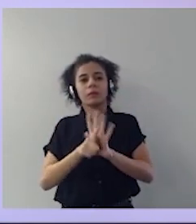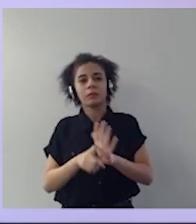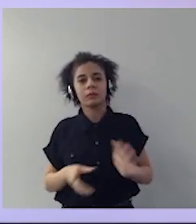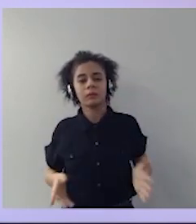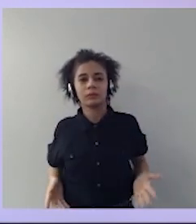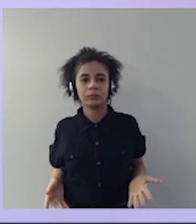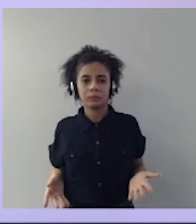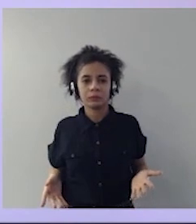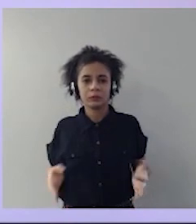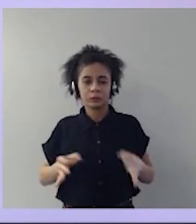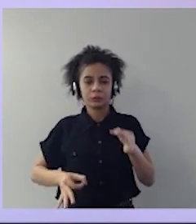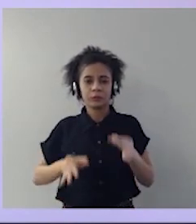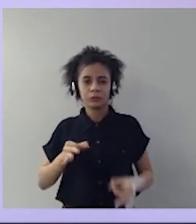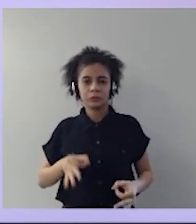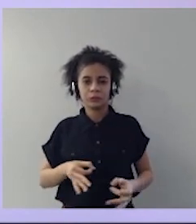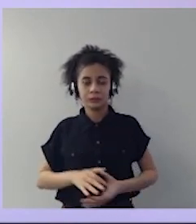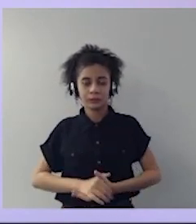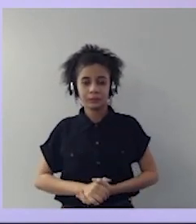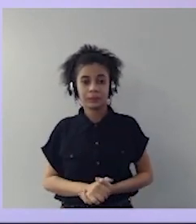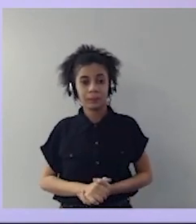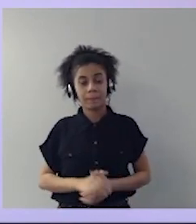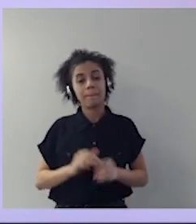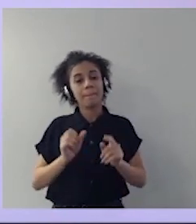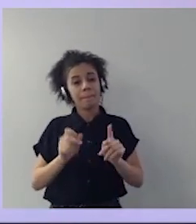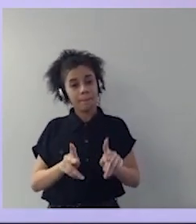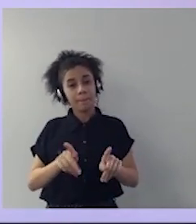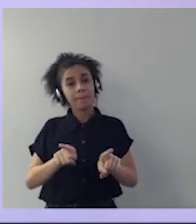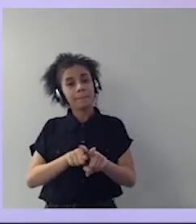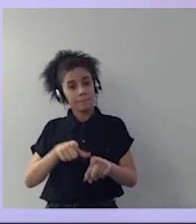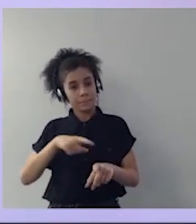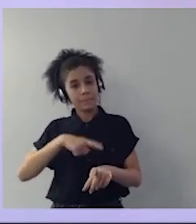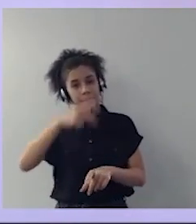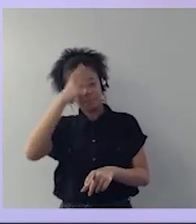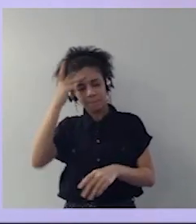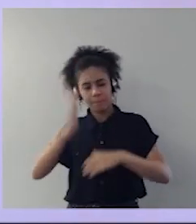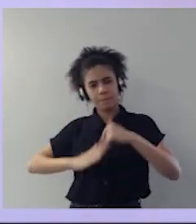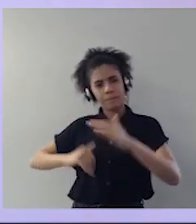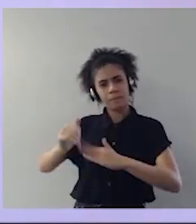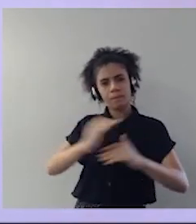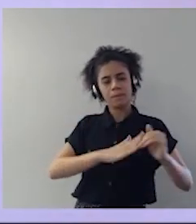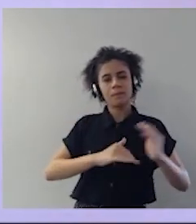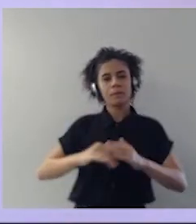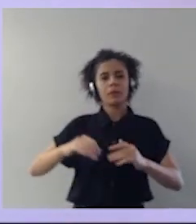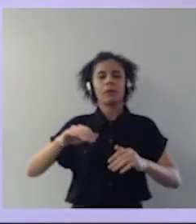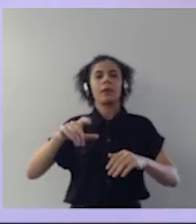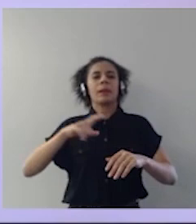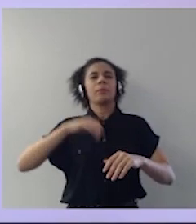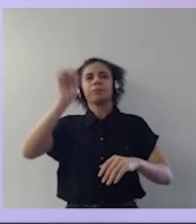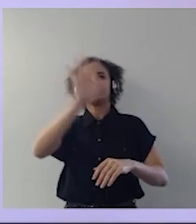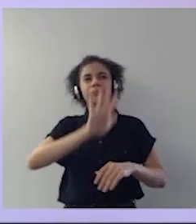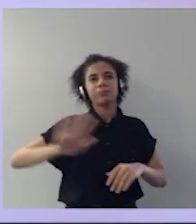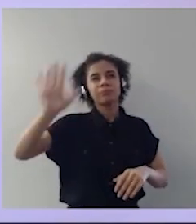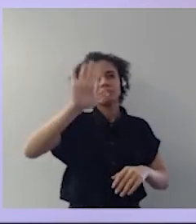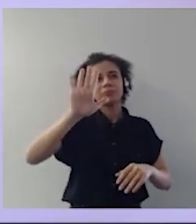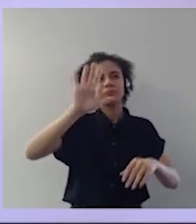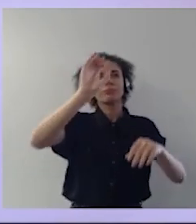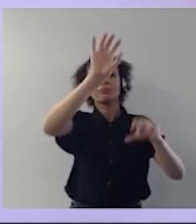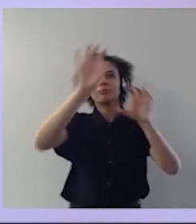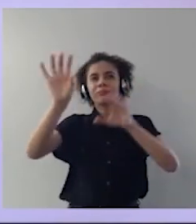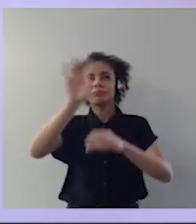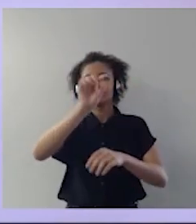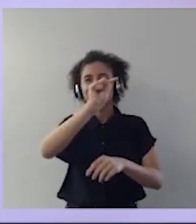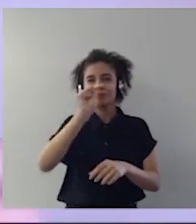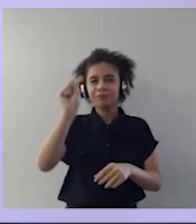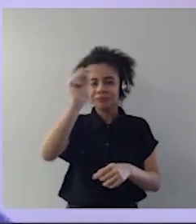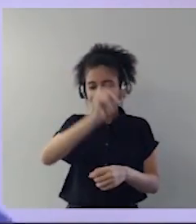lado, é certo que existem atos administrativos, federais, estaduais, distritais, municipais, os mais